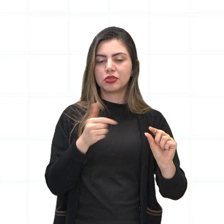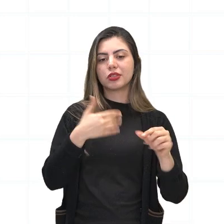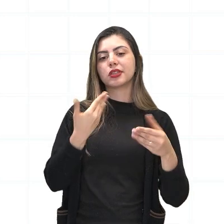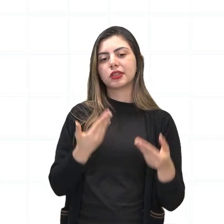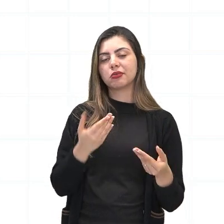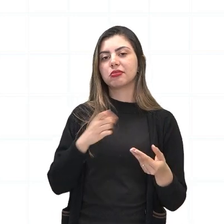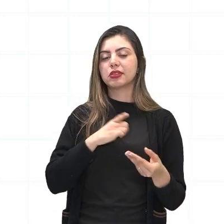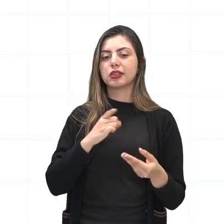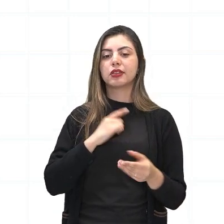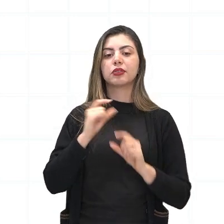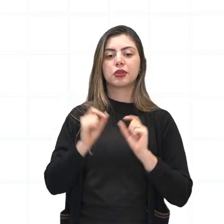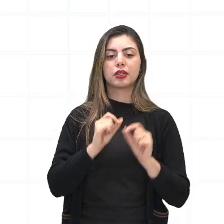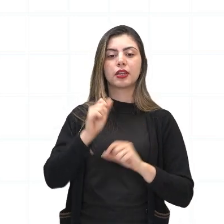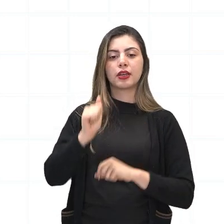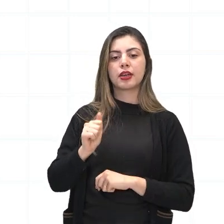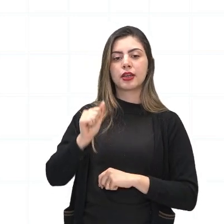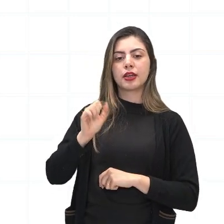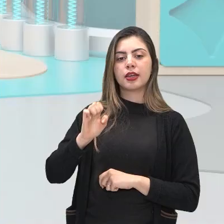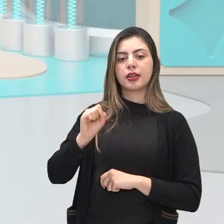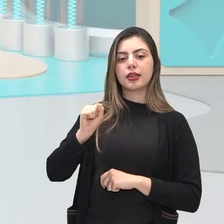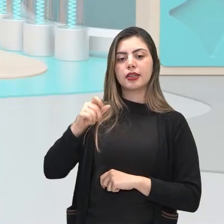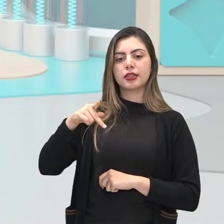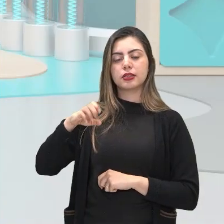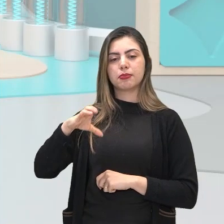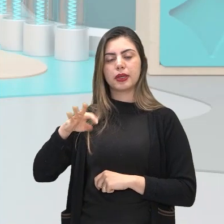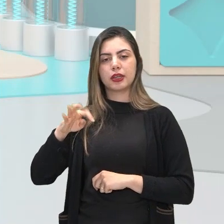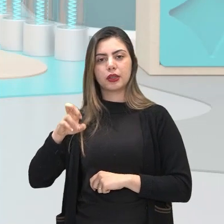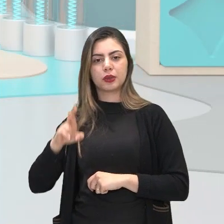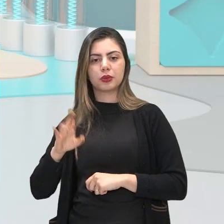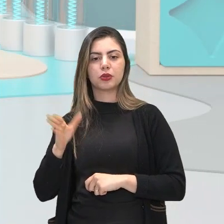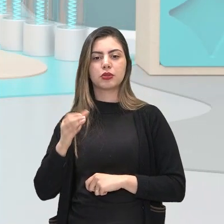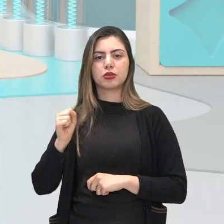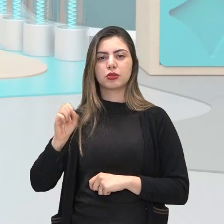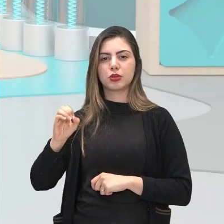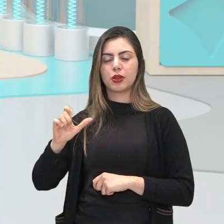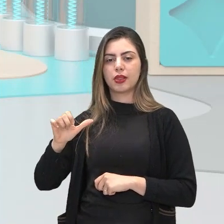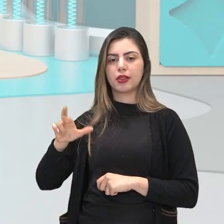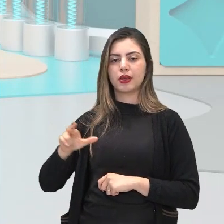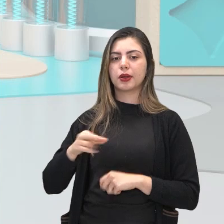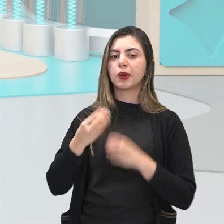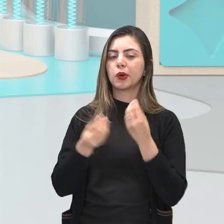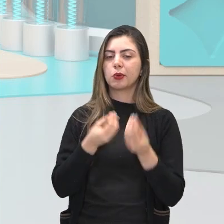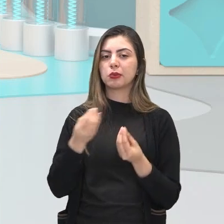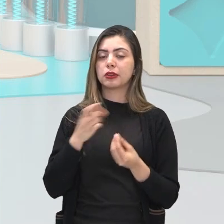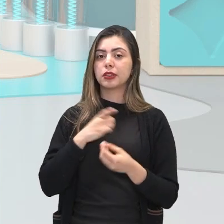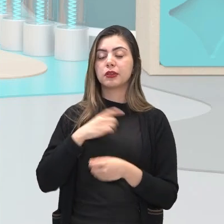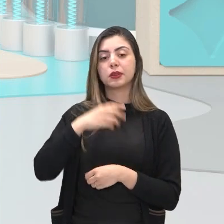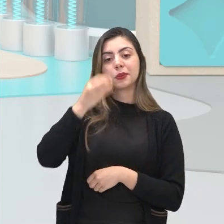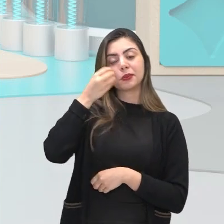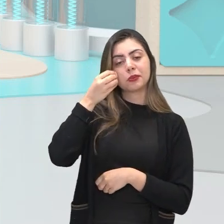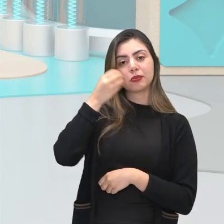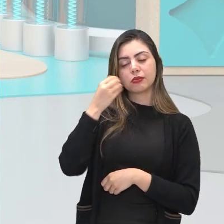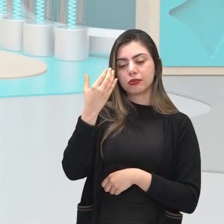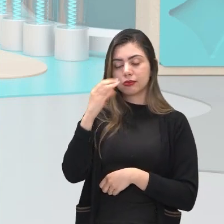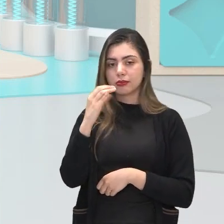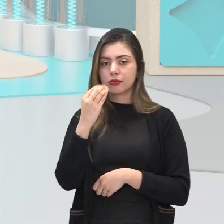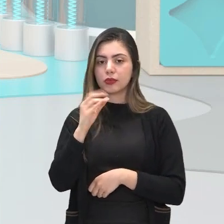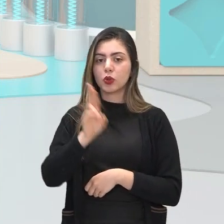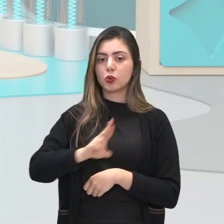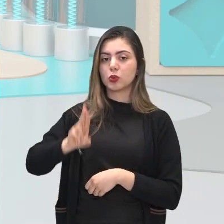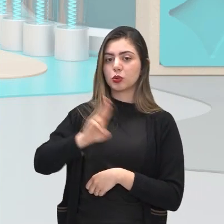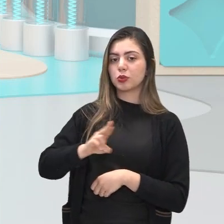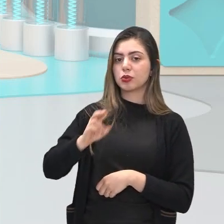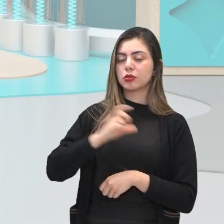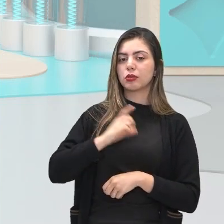de espectro solar. Vejamos, olha aqui. Ele fez uma experiência em que ele utilizou